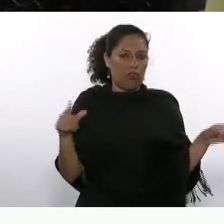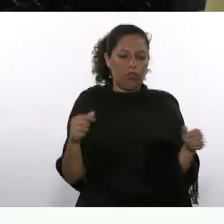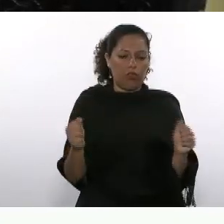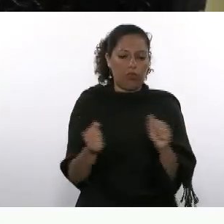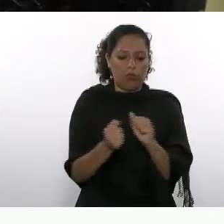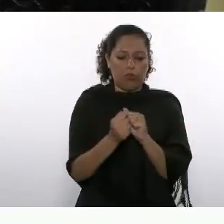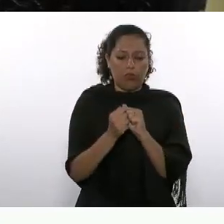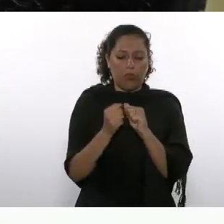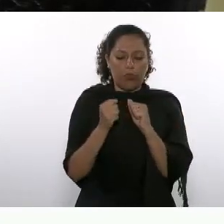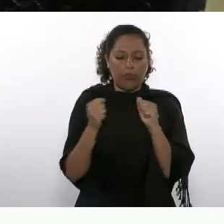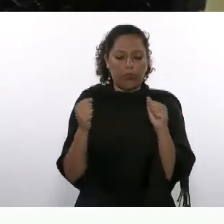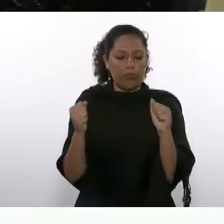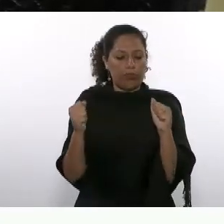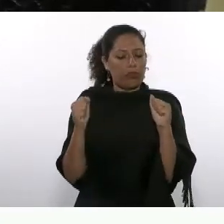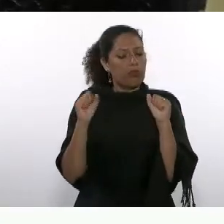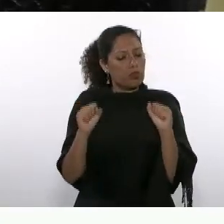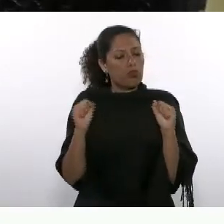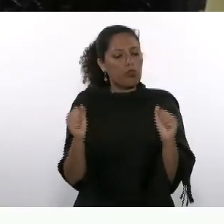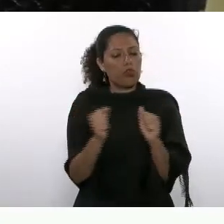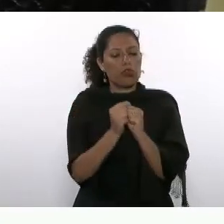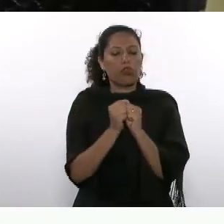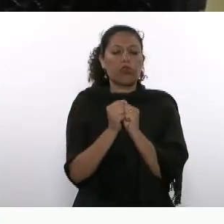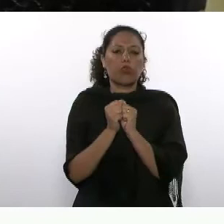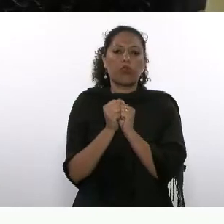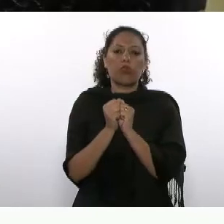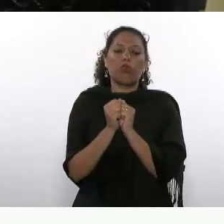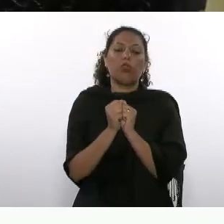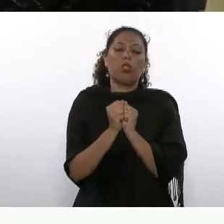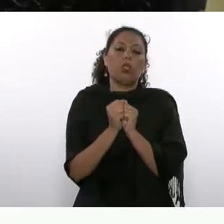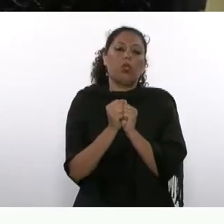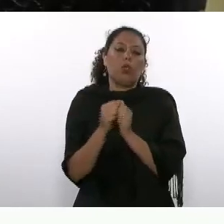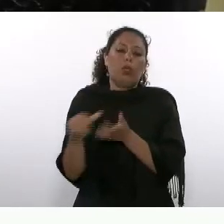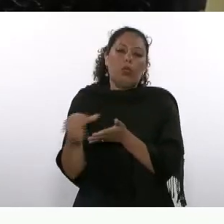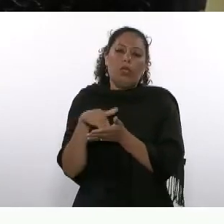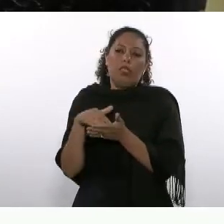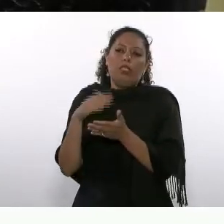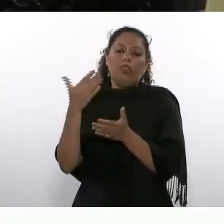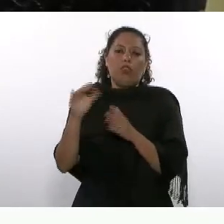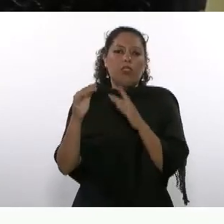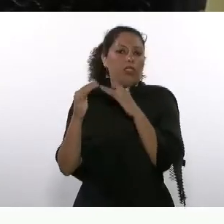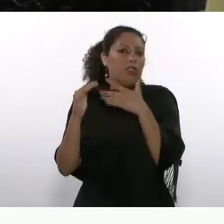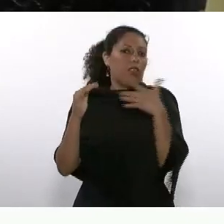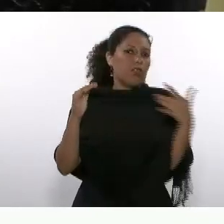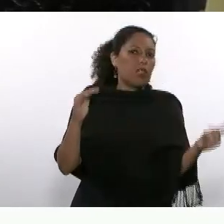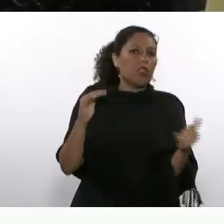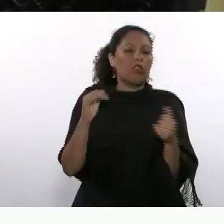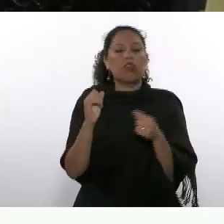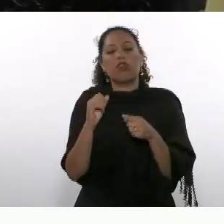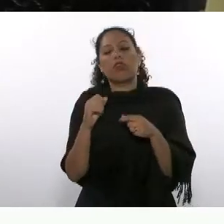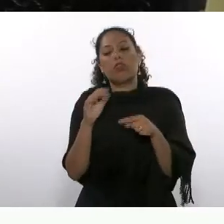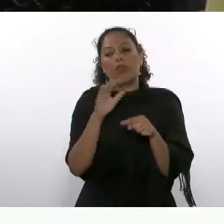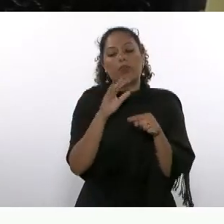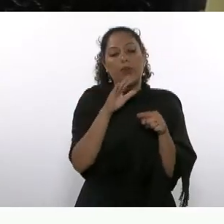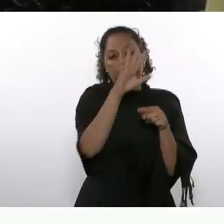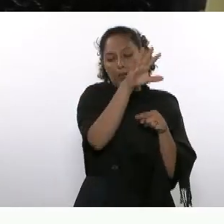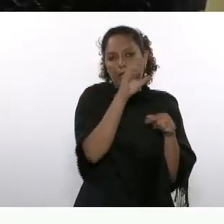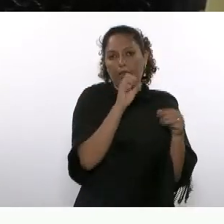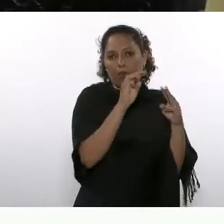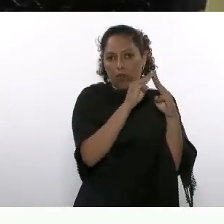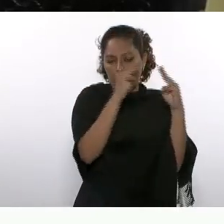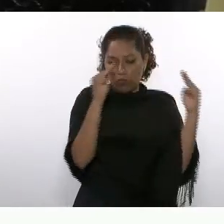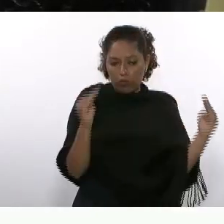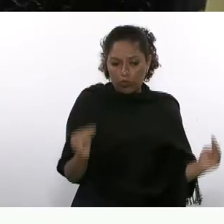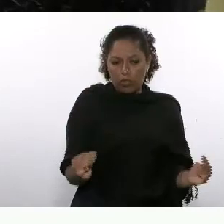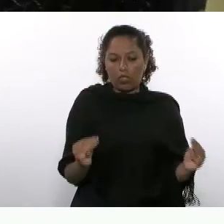com a Startup Rio, com a Secretaria de Ciência e Tecnologia, no sentido de que a gente possa otimizar aquele museu e transformá-lo num